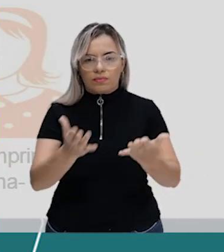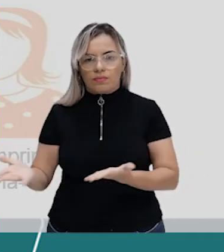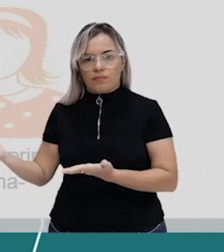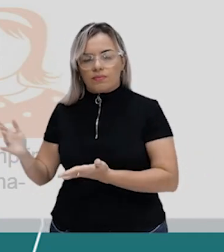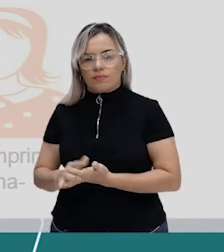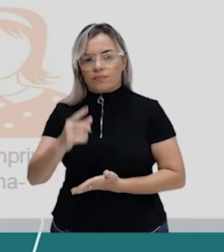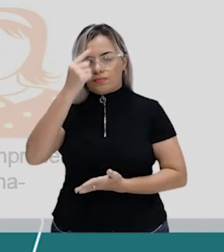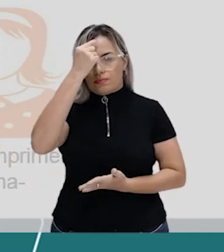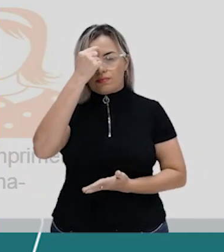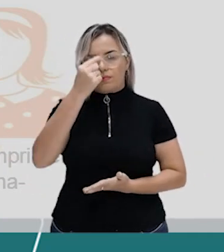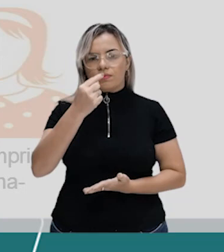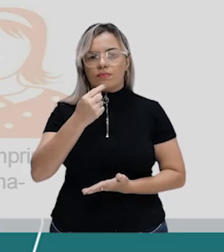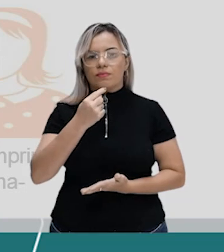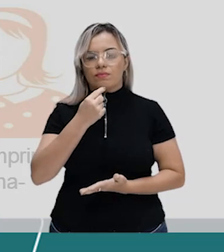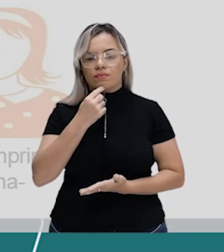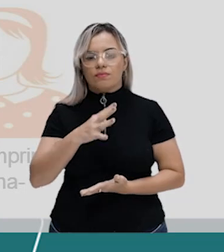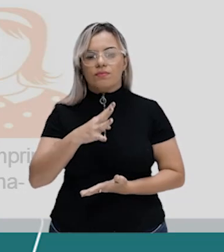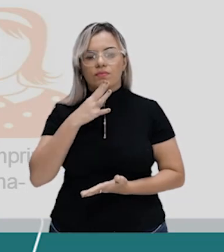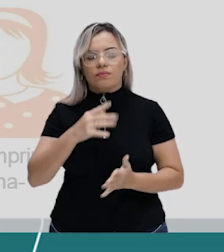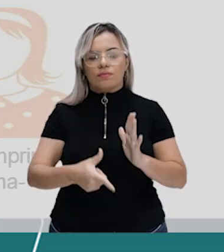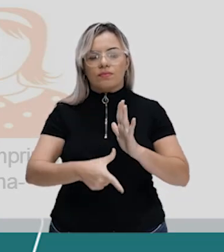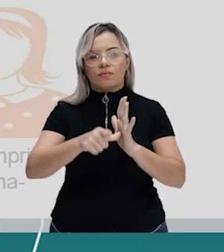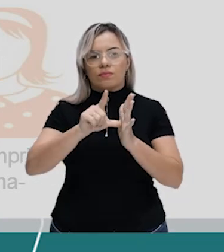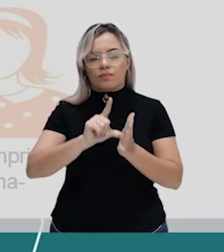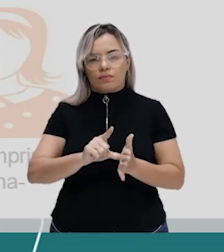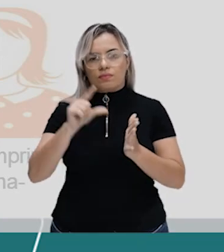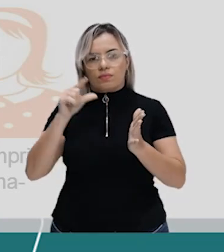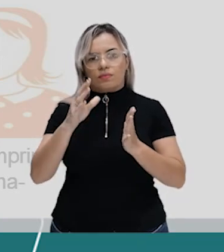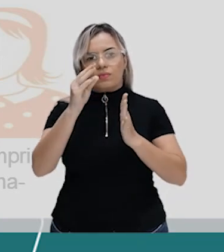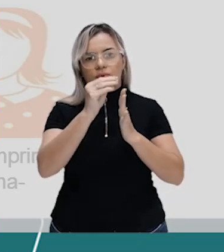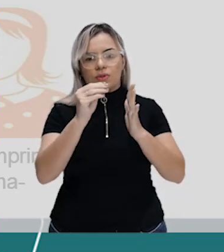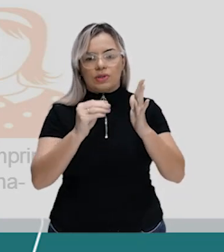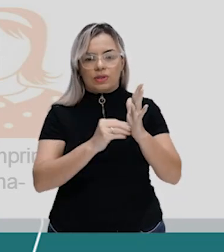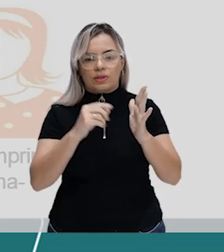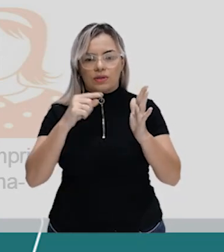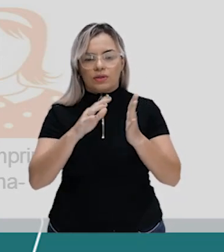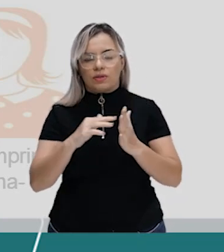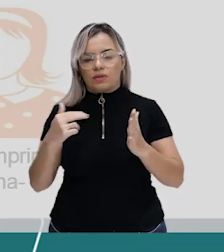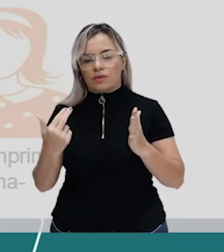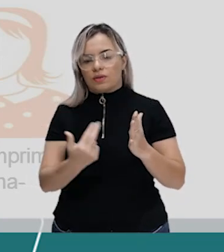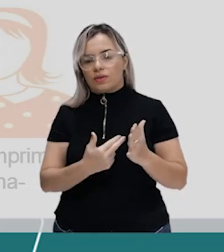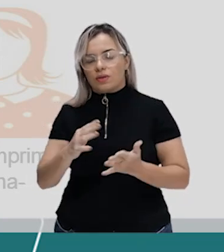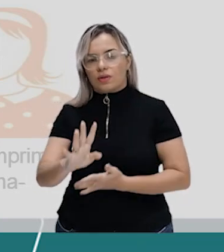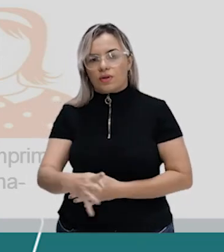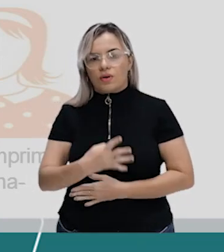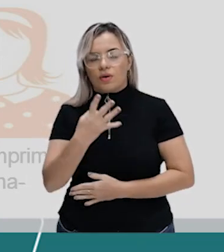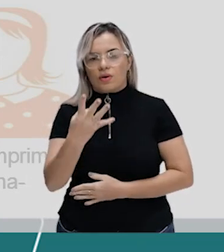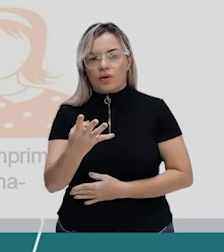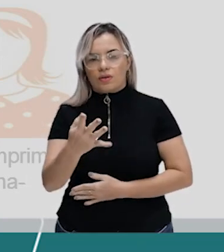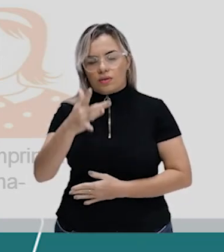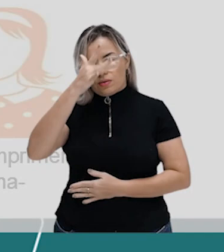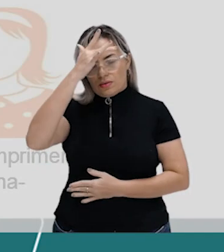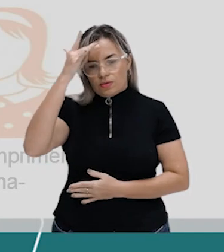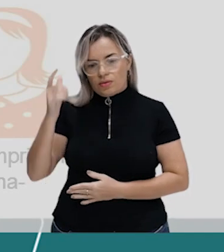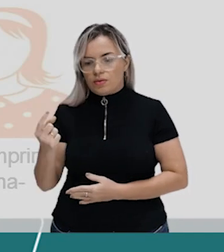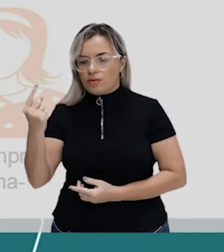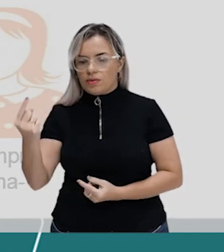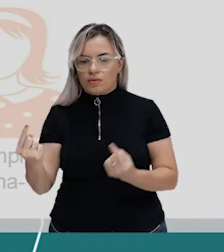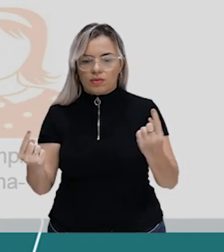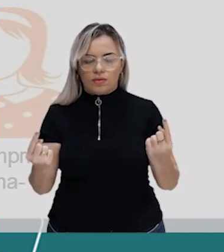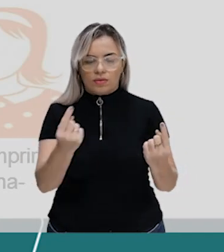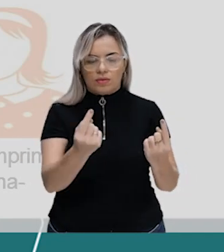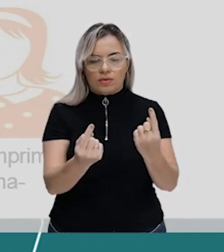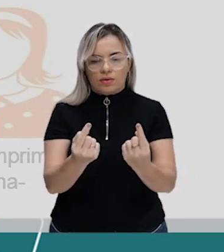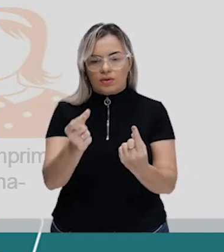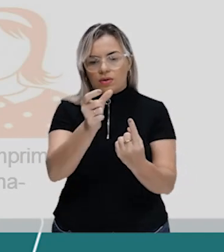essa imagem, não é? Nós vimos na aula passada essa imagem, onde eu tenho aqui 4 personagens, cada um dizendo alguma